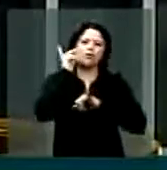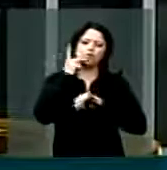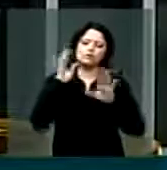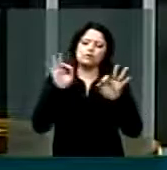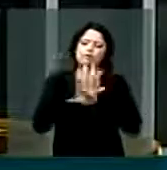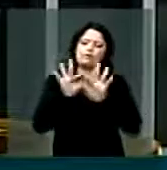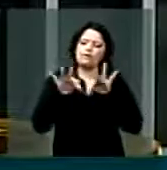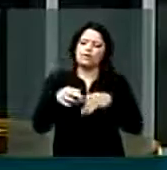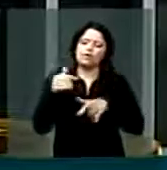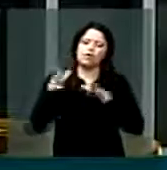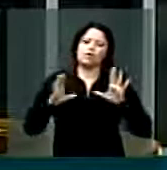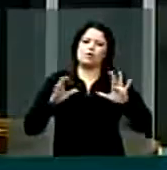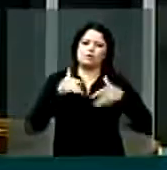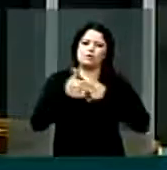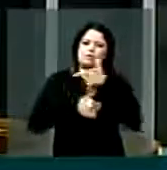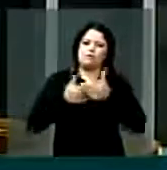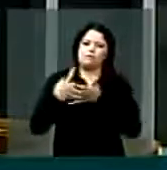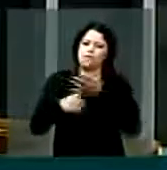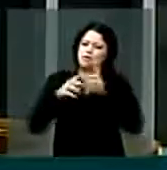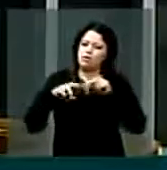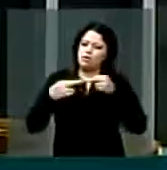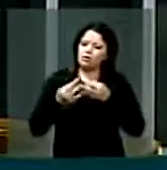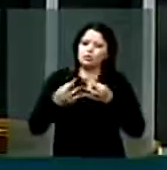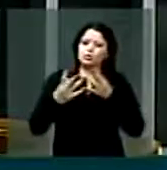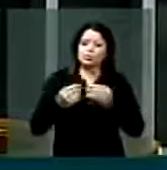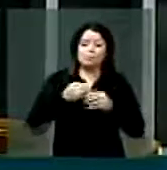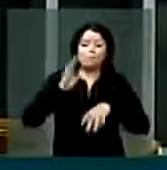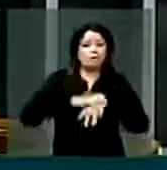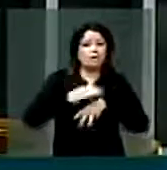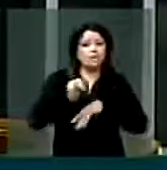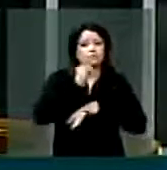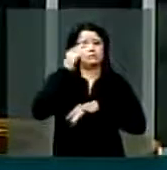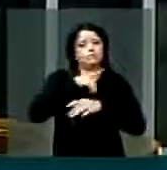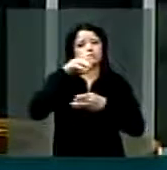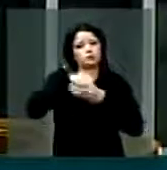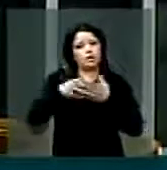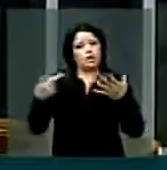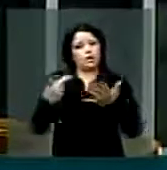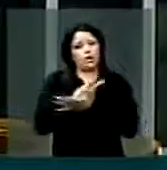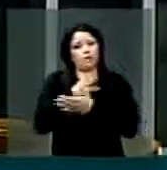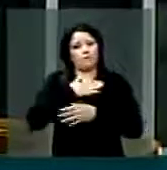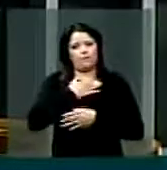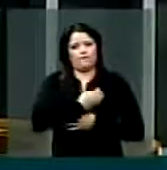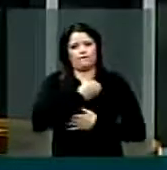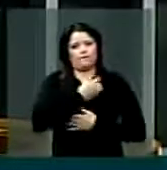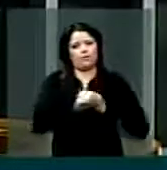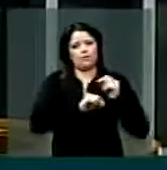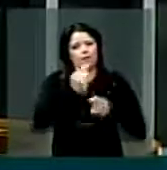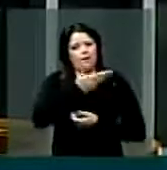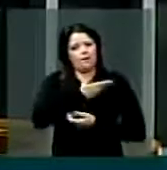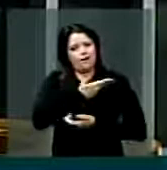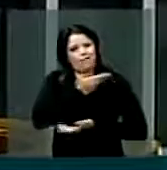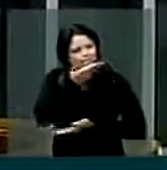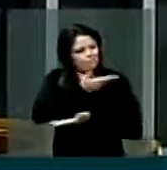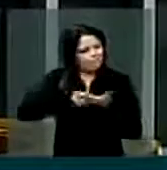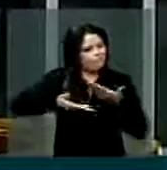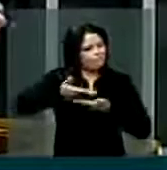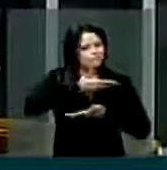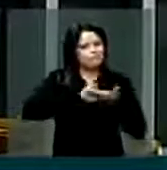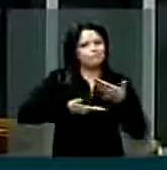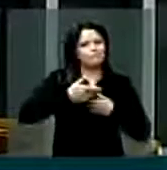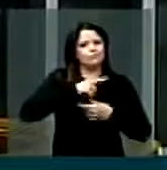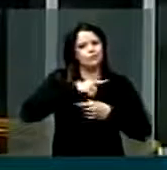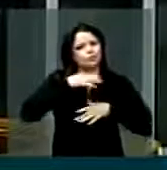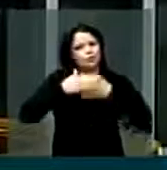atividades da Comissão do Trabalho em termos de reuniões, que o maior legado que levo comigo é a amizade que construí durante